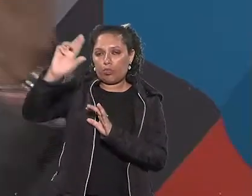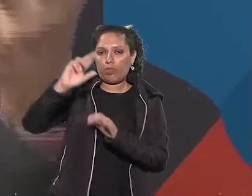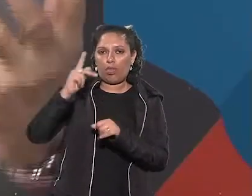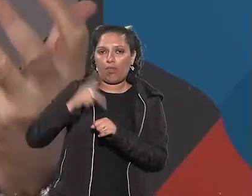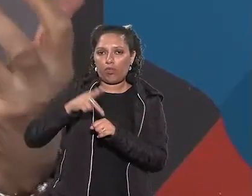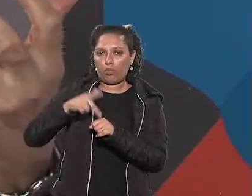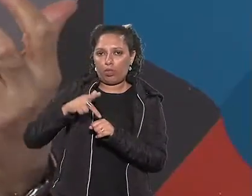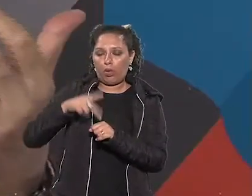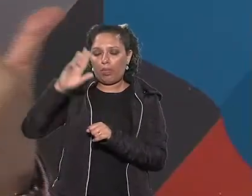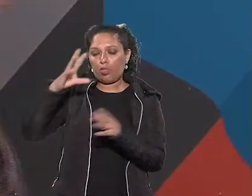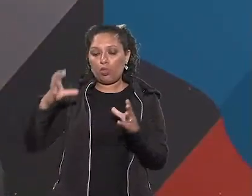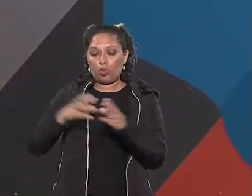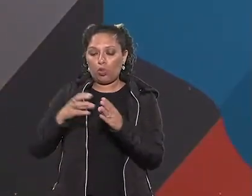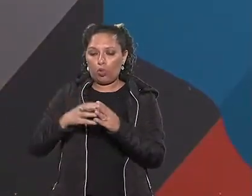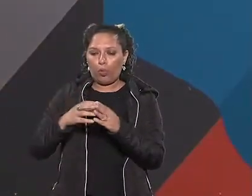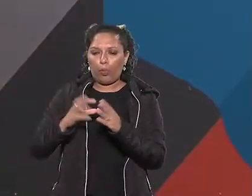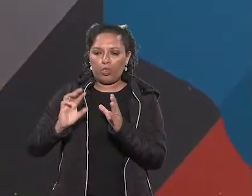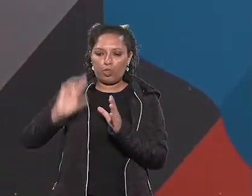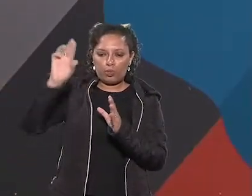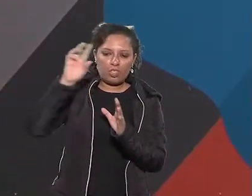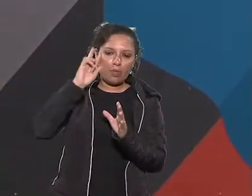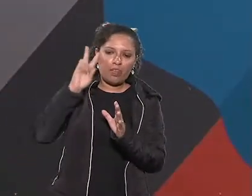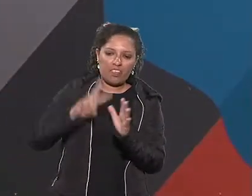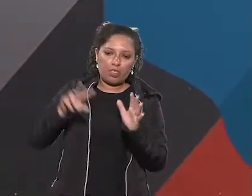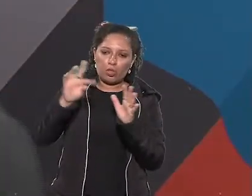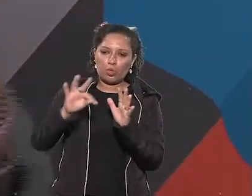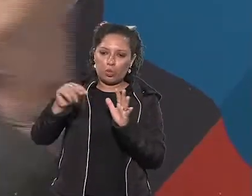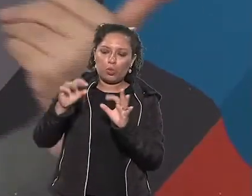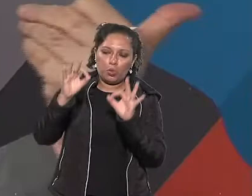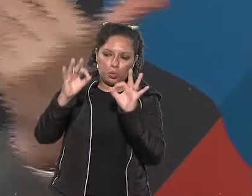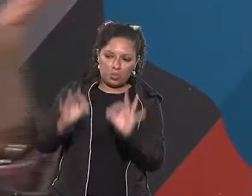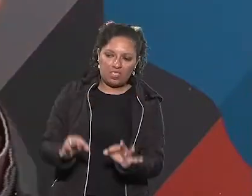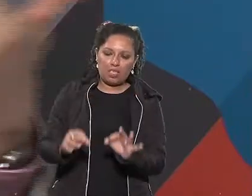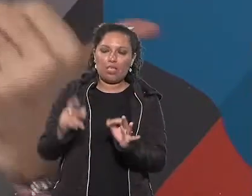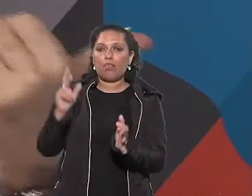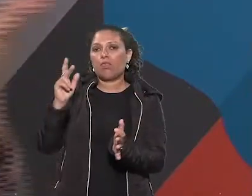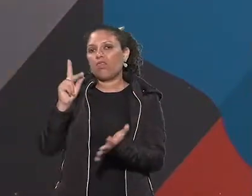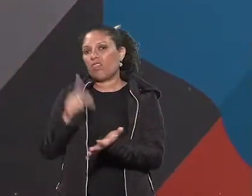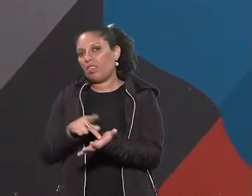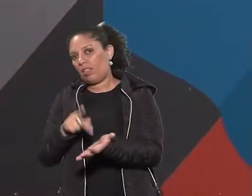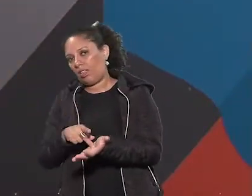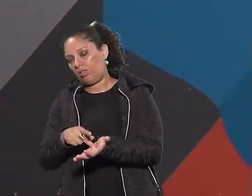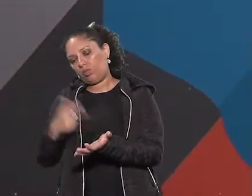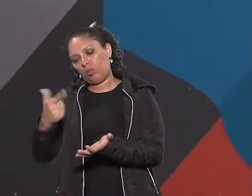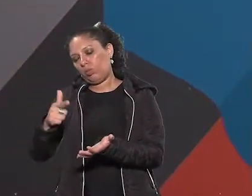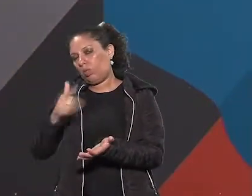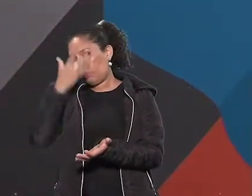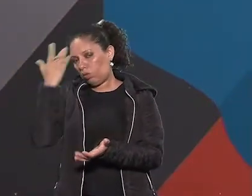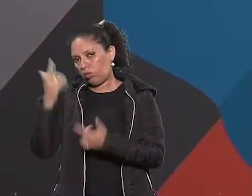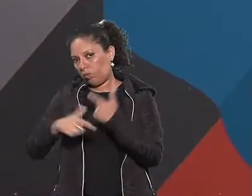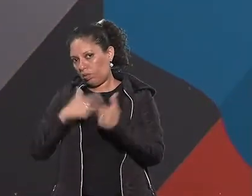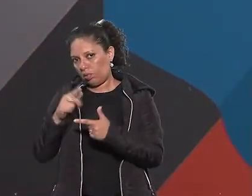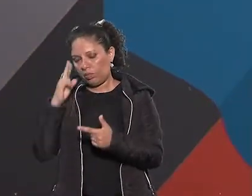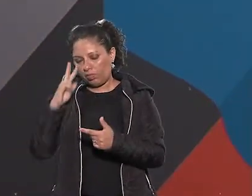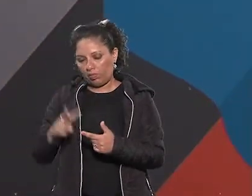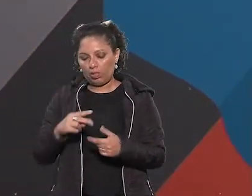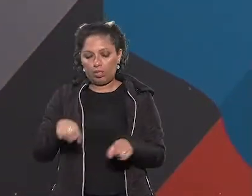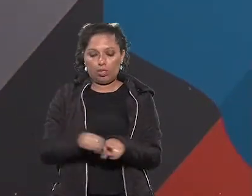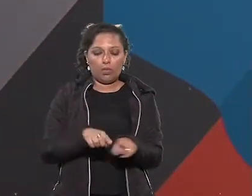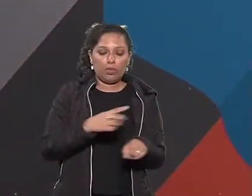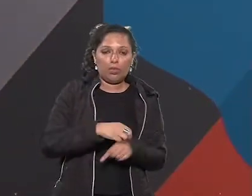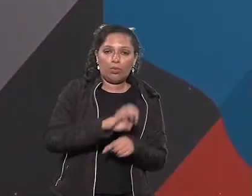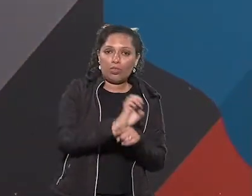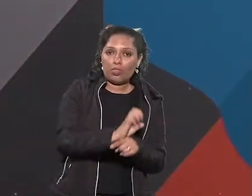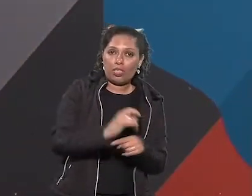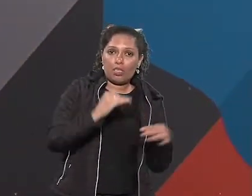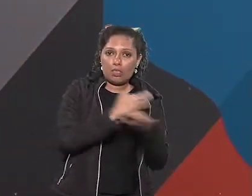equipe suficiente para verificar em loco se tudo aquilo que está relatado é verdade. O Estado não acessa